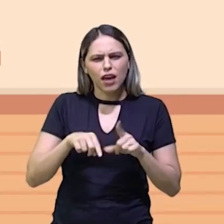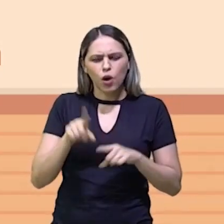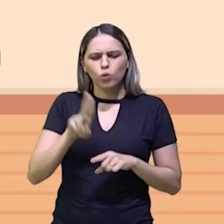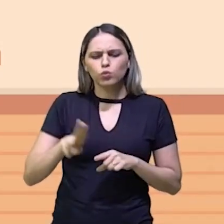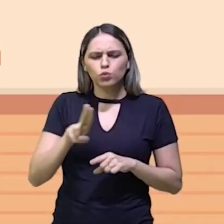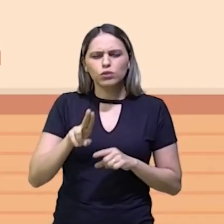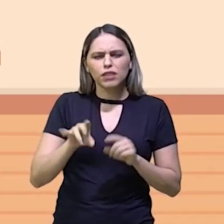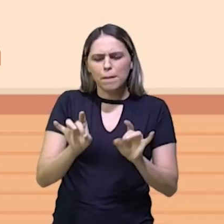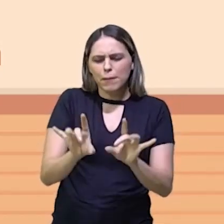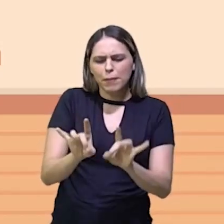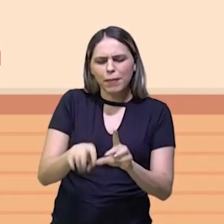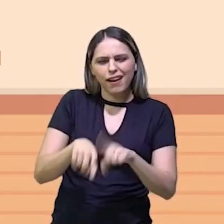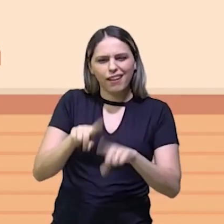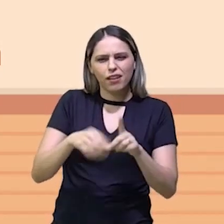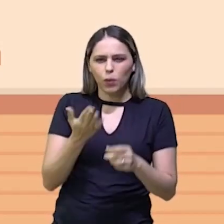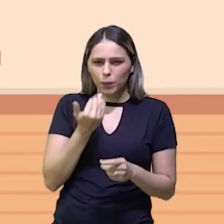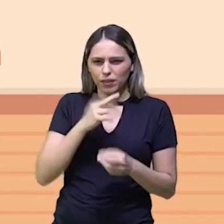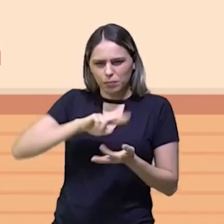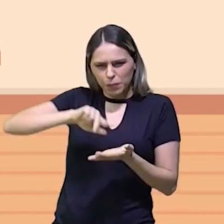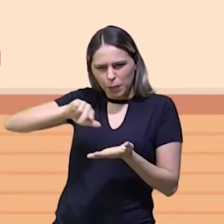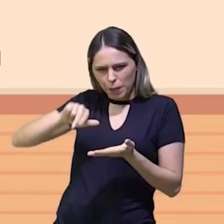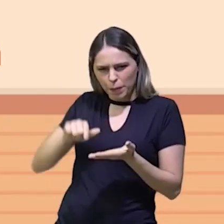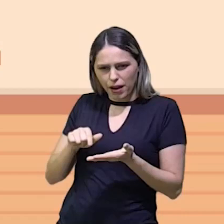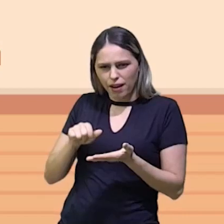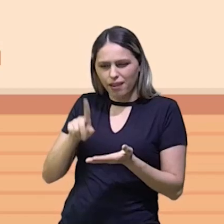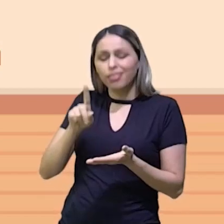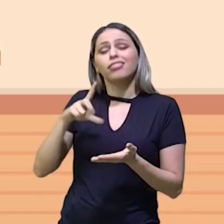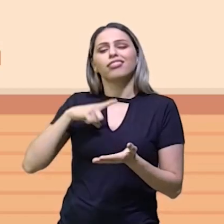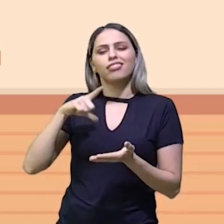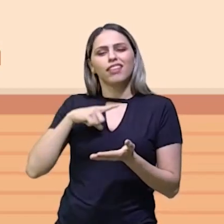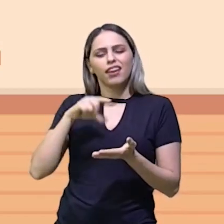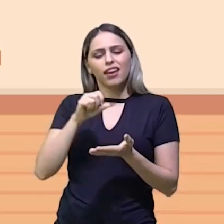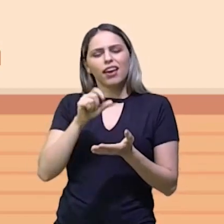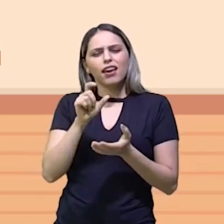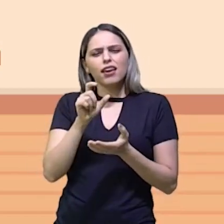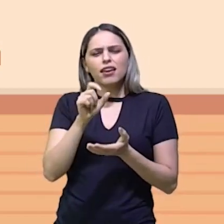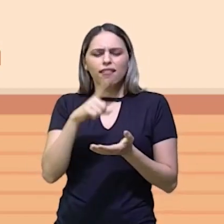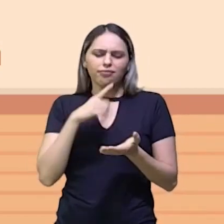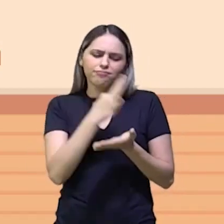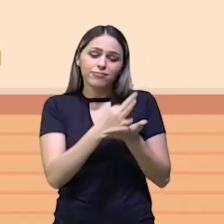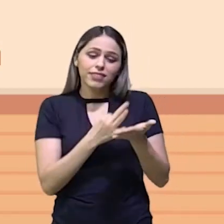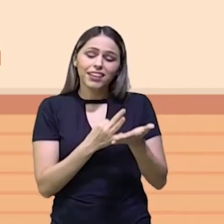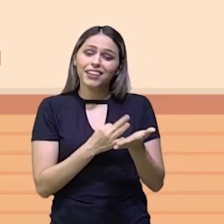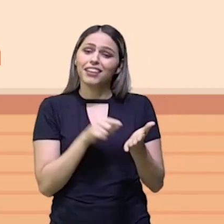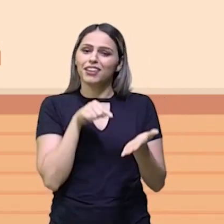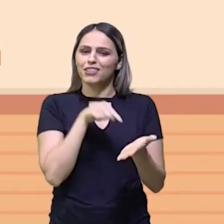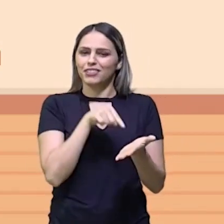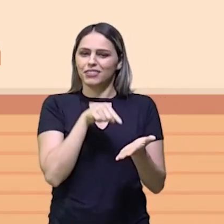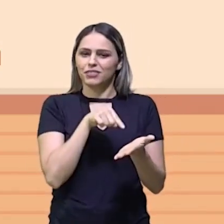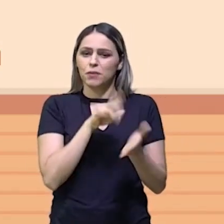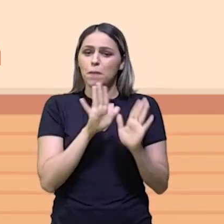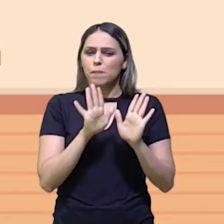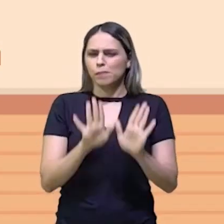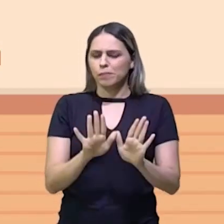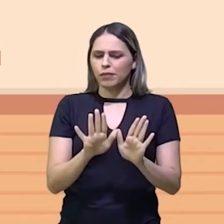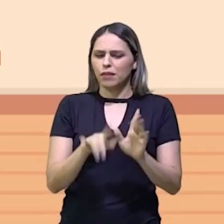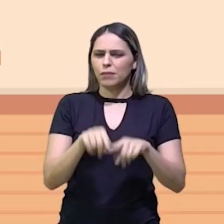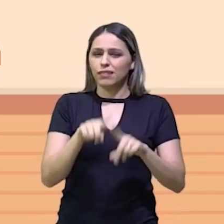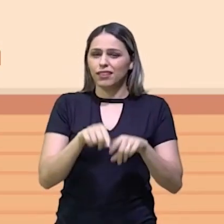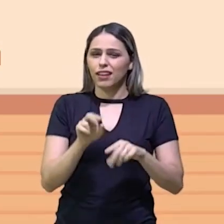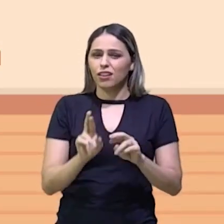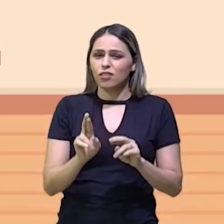são portadores textuais, mas as imagens e as coisas que estão escritas nela são o